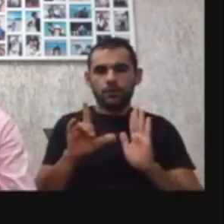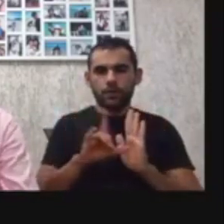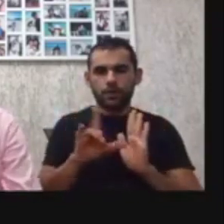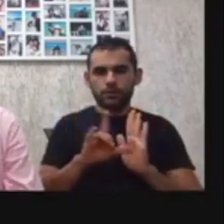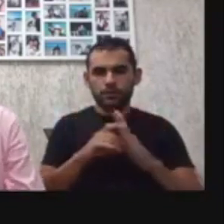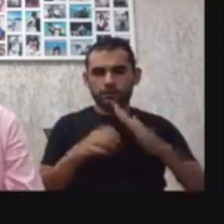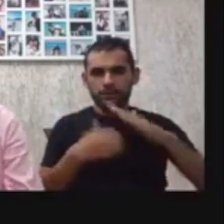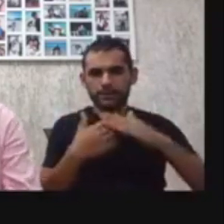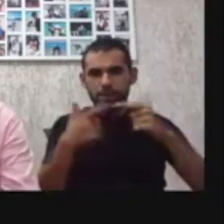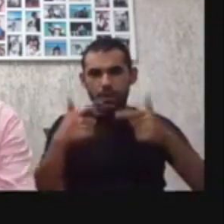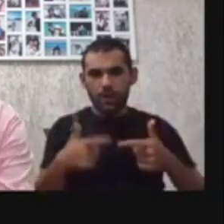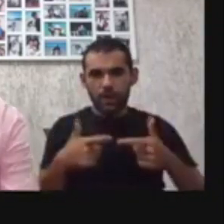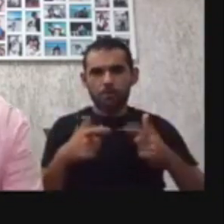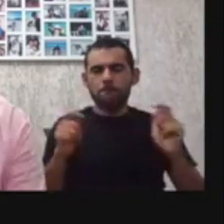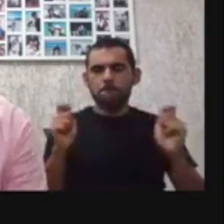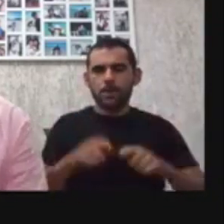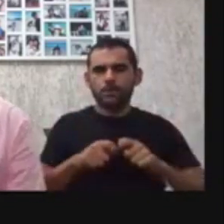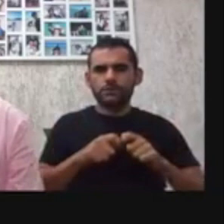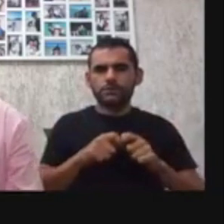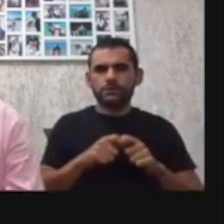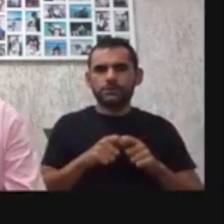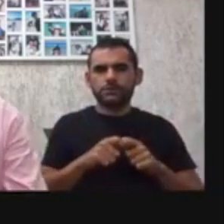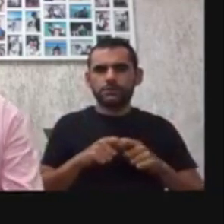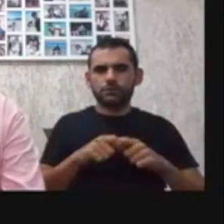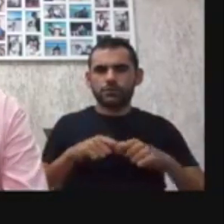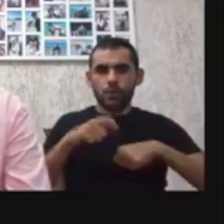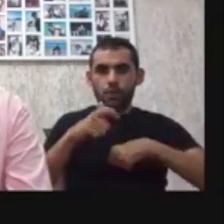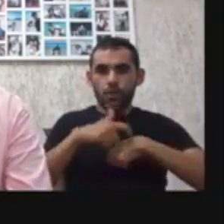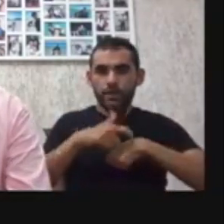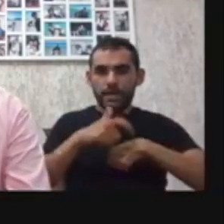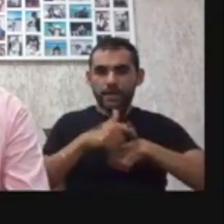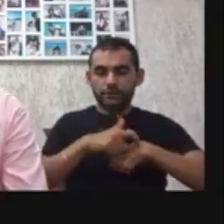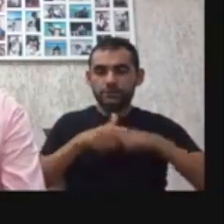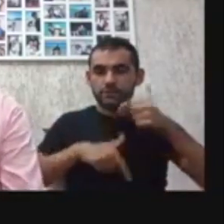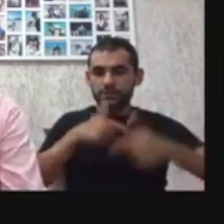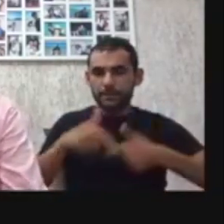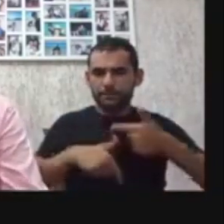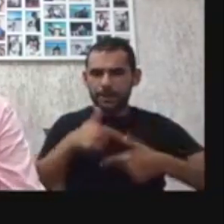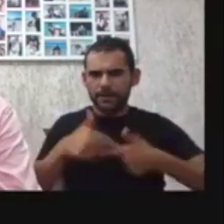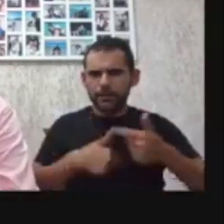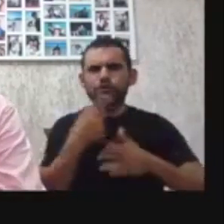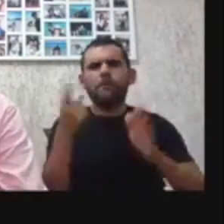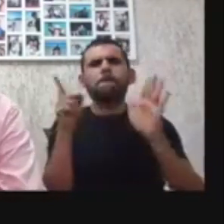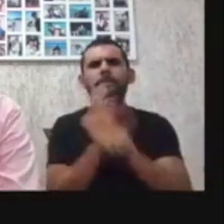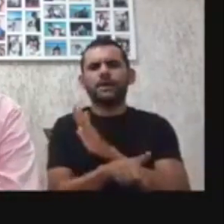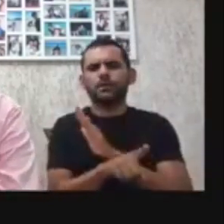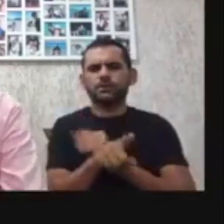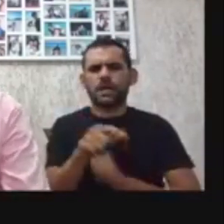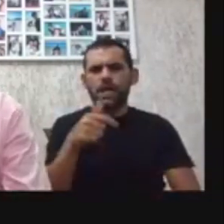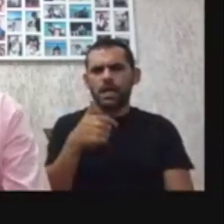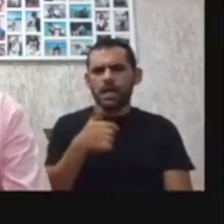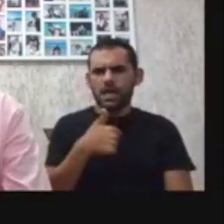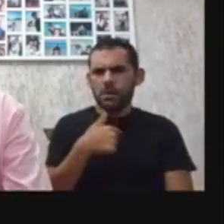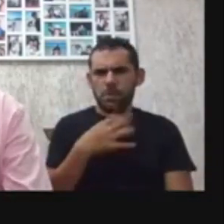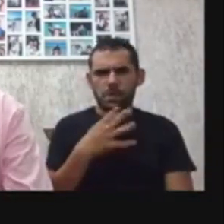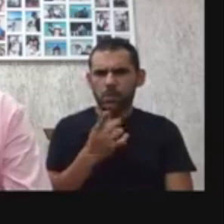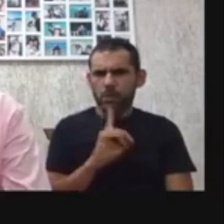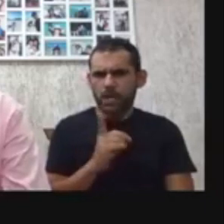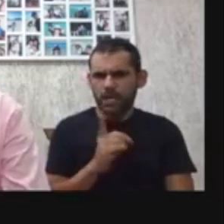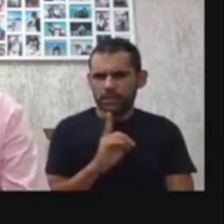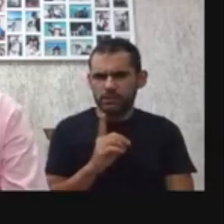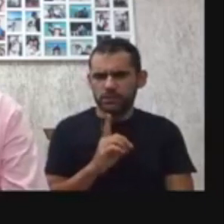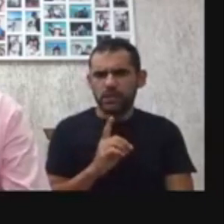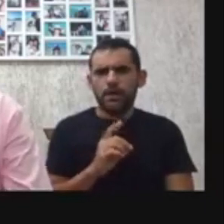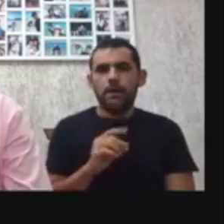que o mesmo possa estender aí o horário de funcionamento. Aí eu te pergunto, eu particularmente não conheço, tá? Então eu queria